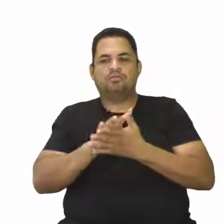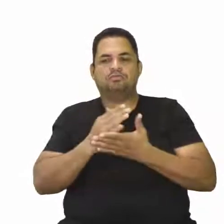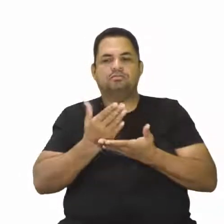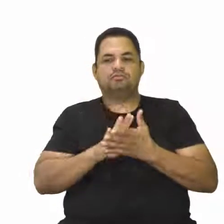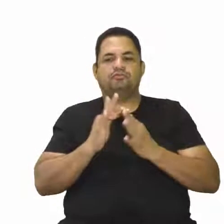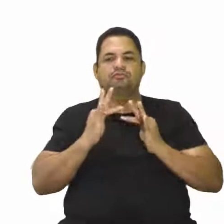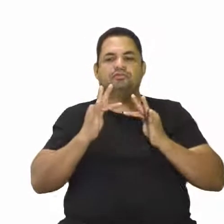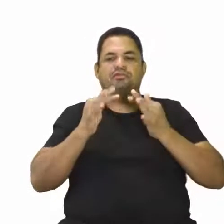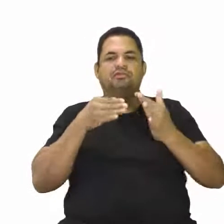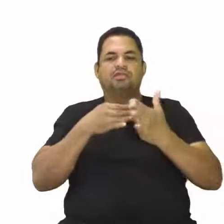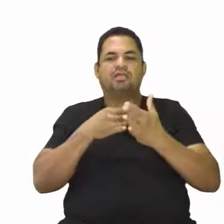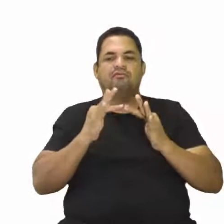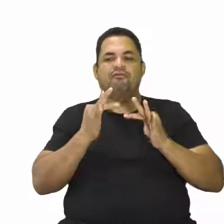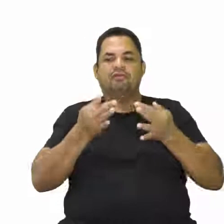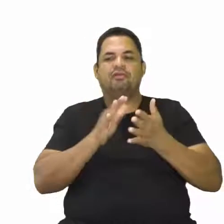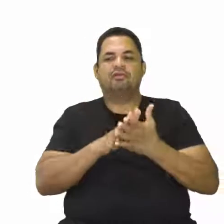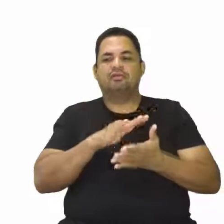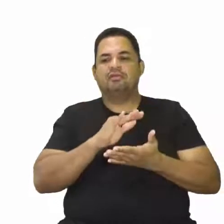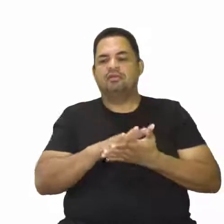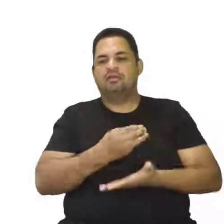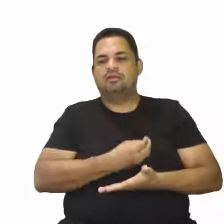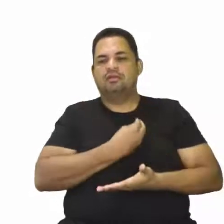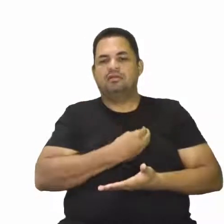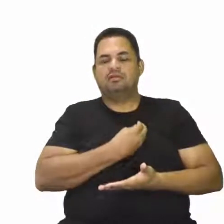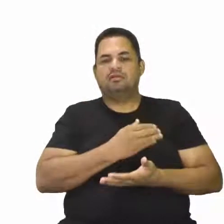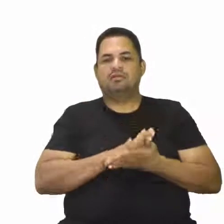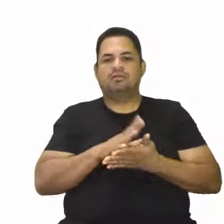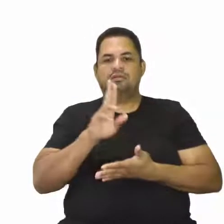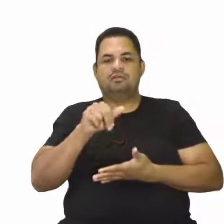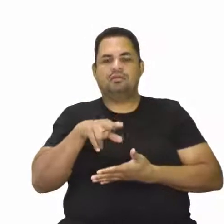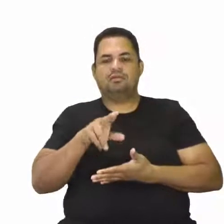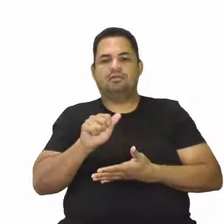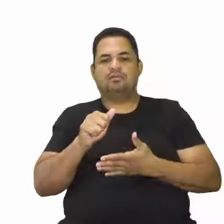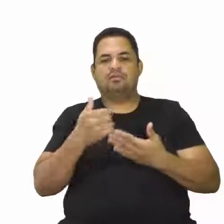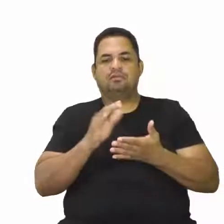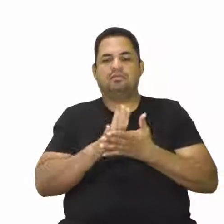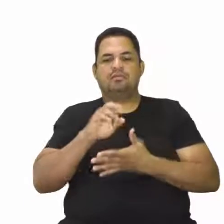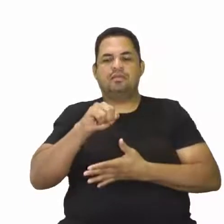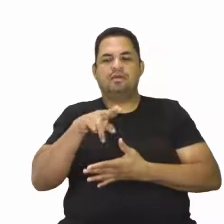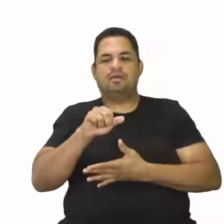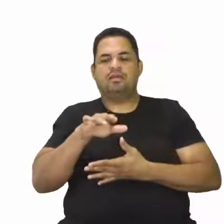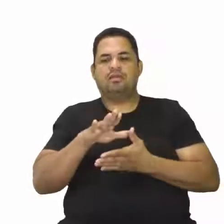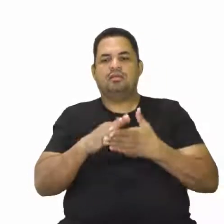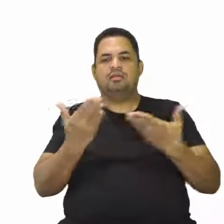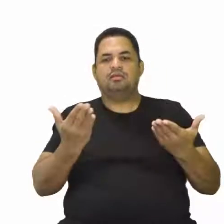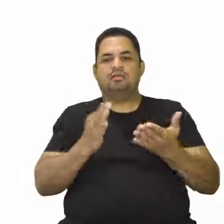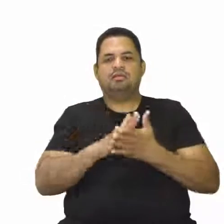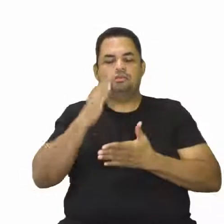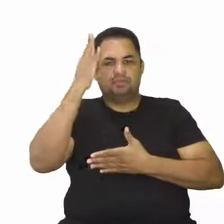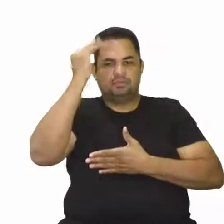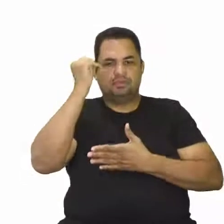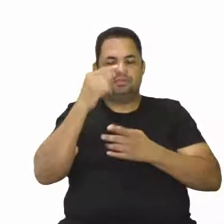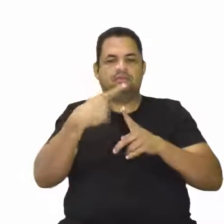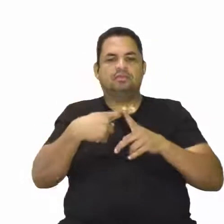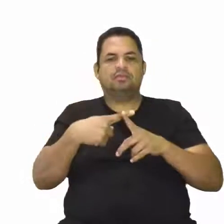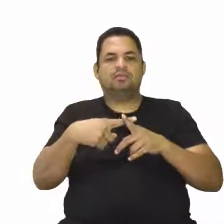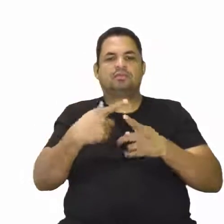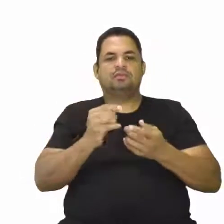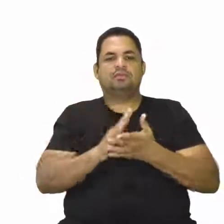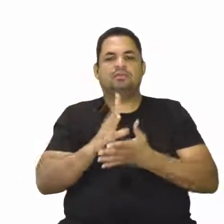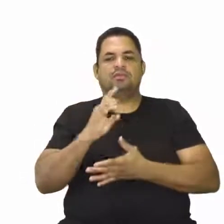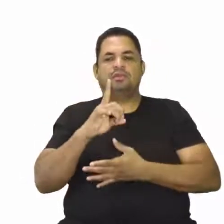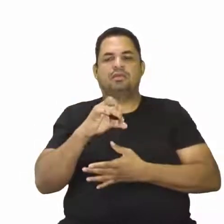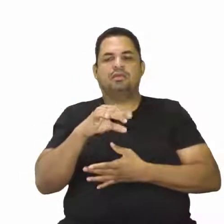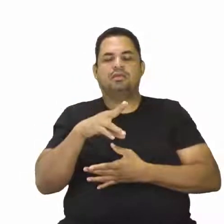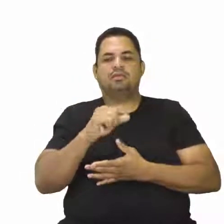vida. A tadinha da Maria, ela nunca sequer soube por que o